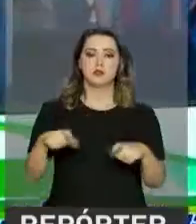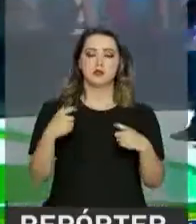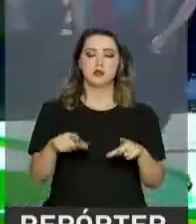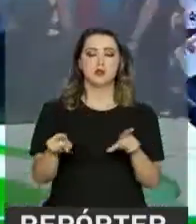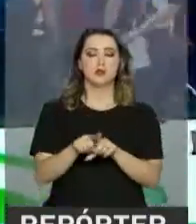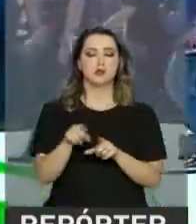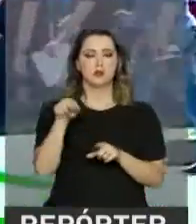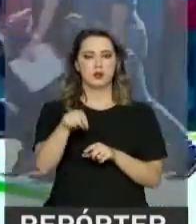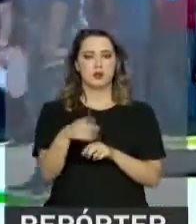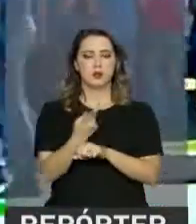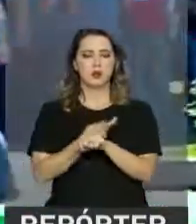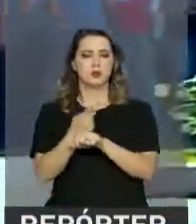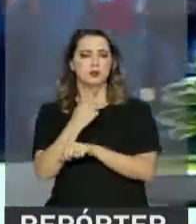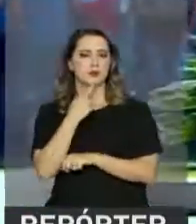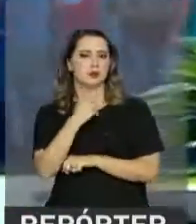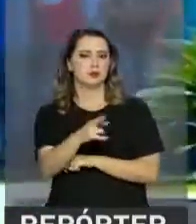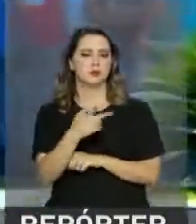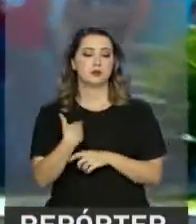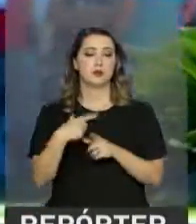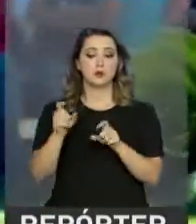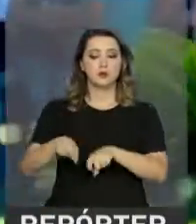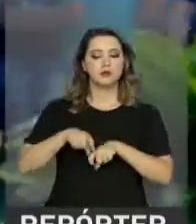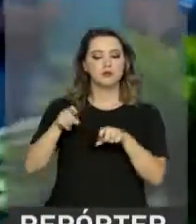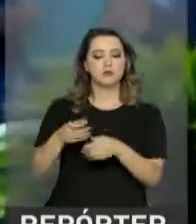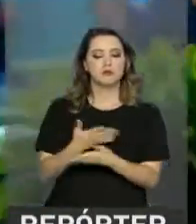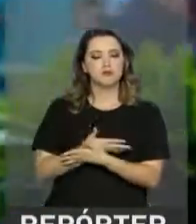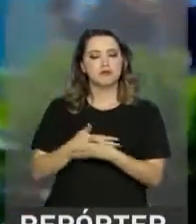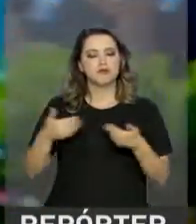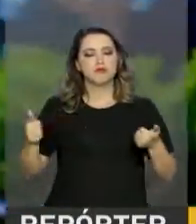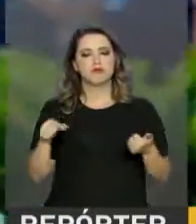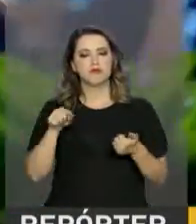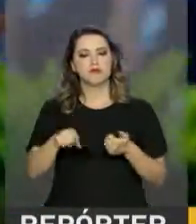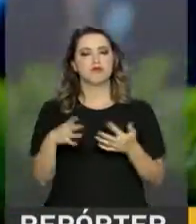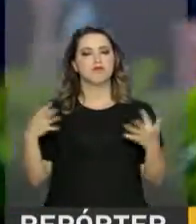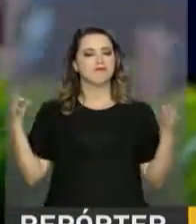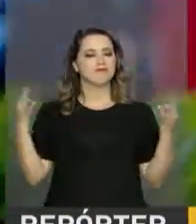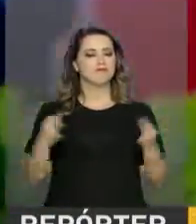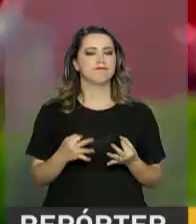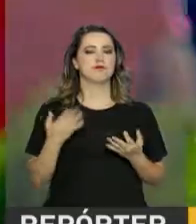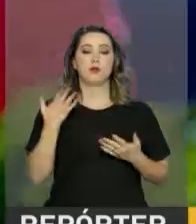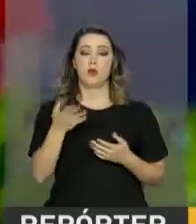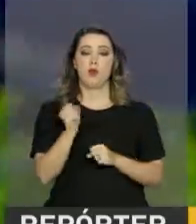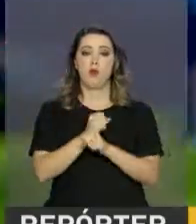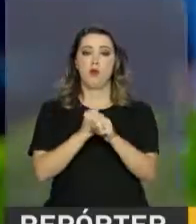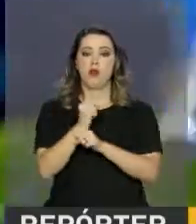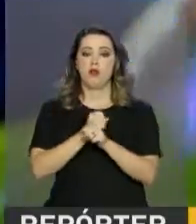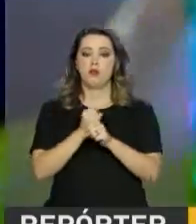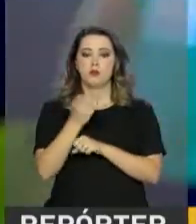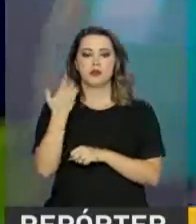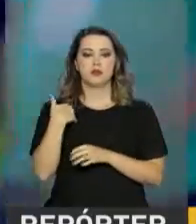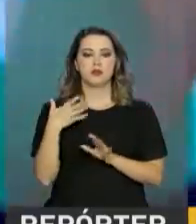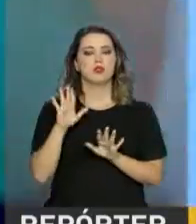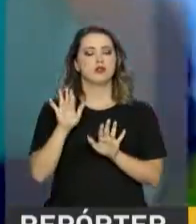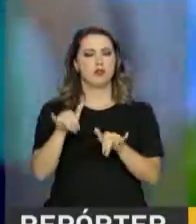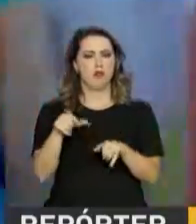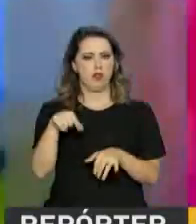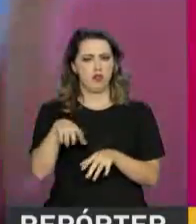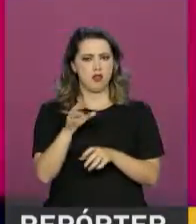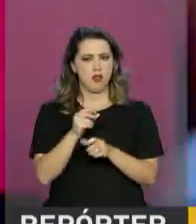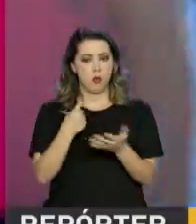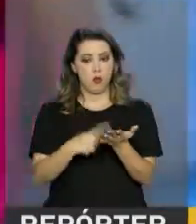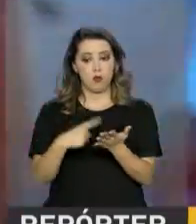AgriShow em busca de soluções para tornar o campo mais produtivo e eficiente. Ano passado, foram fechados aqui